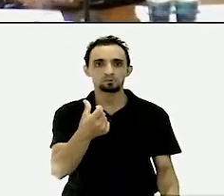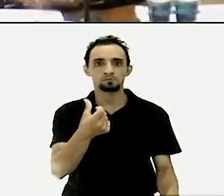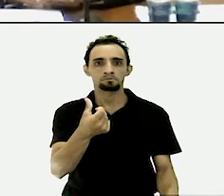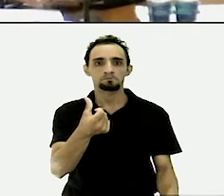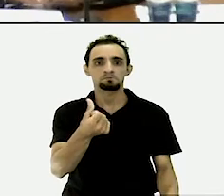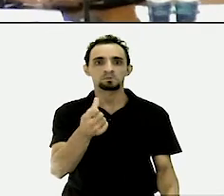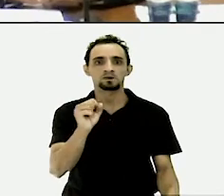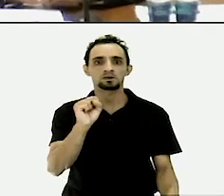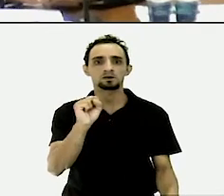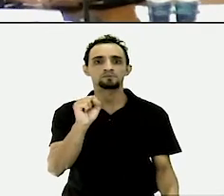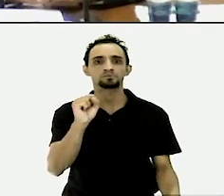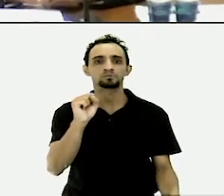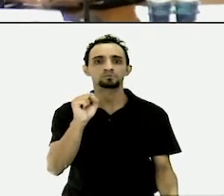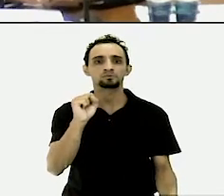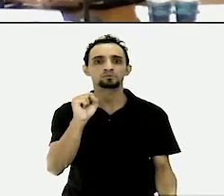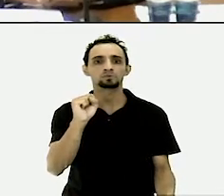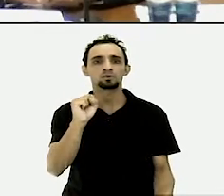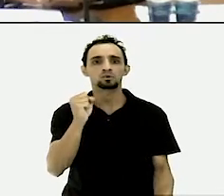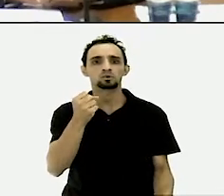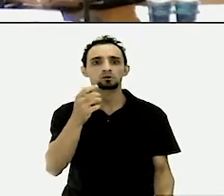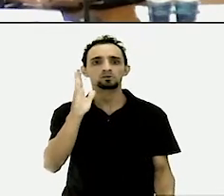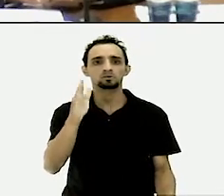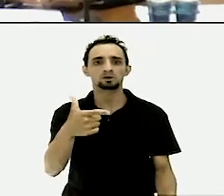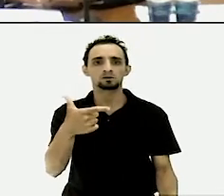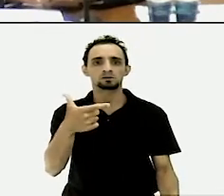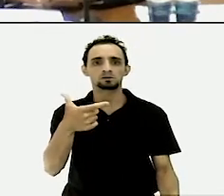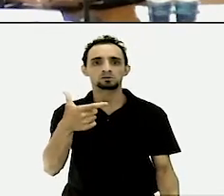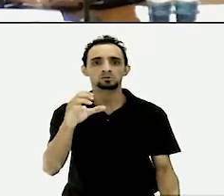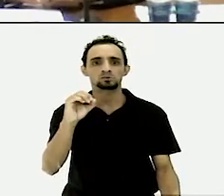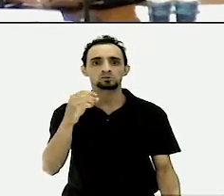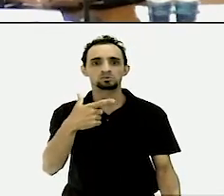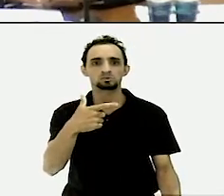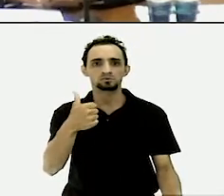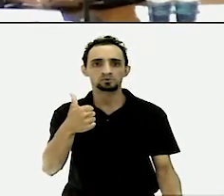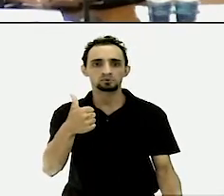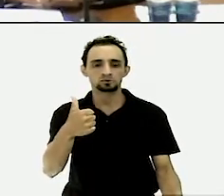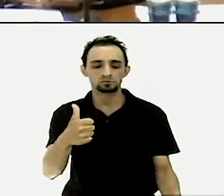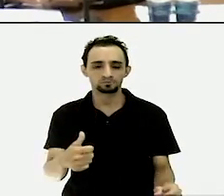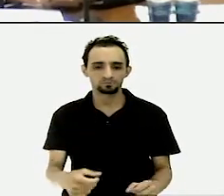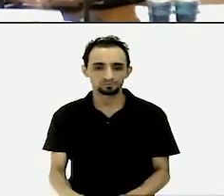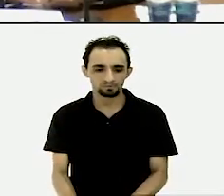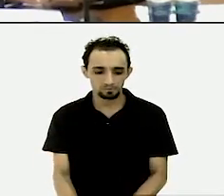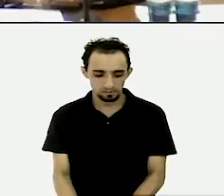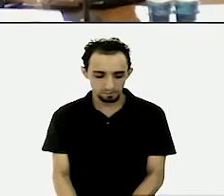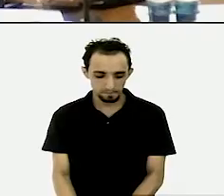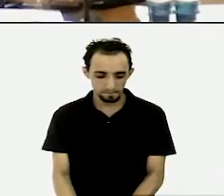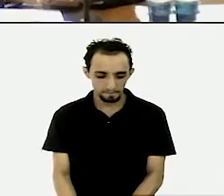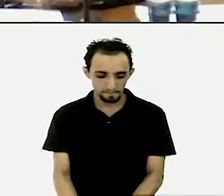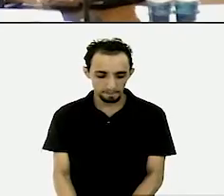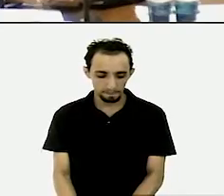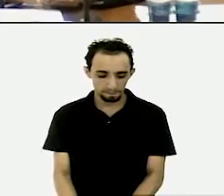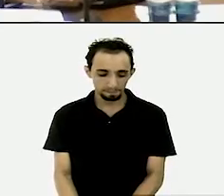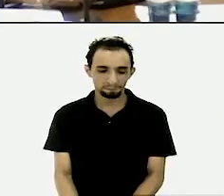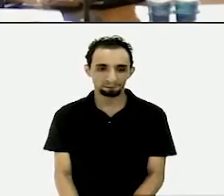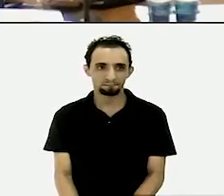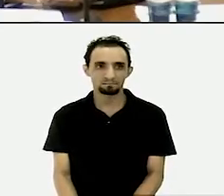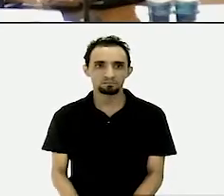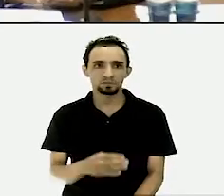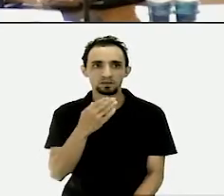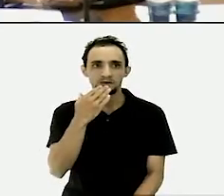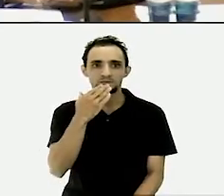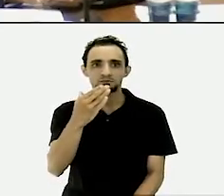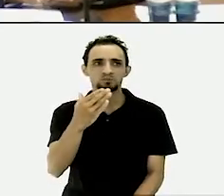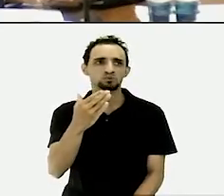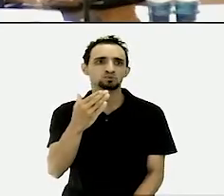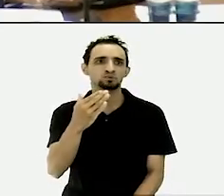que seja oficiado ao prefeito municipal e ao secretário de obras para que seja realizado com a maior brevidade uma